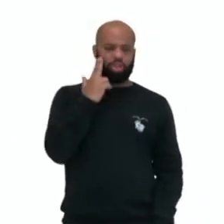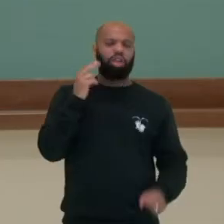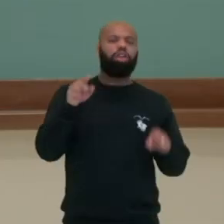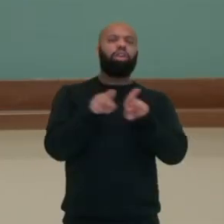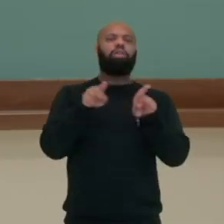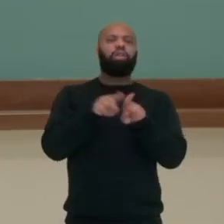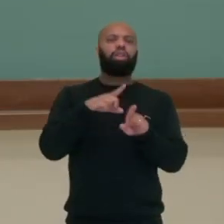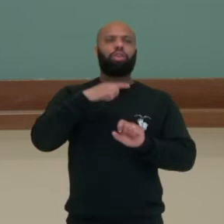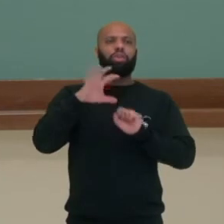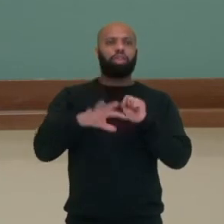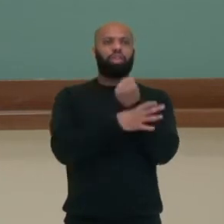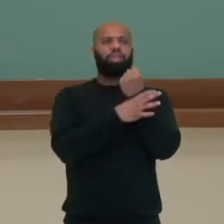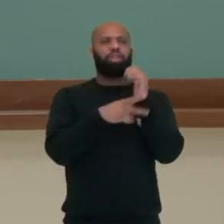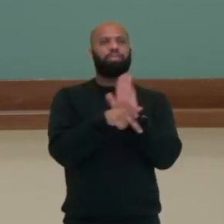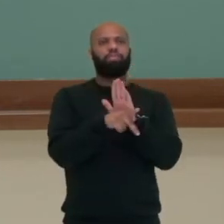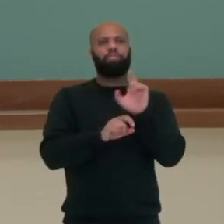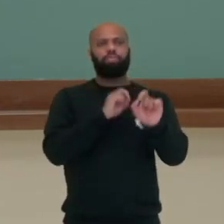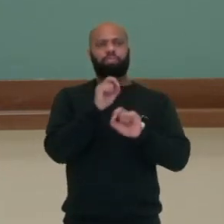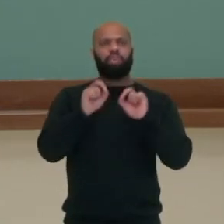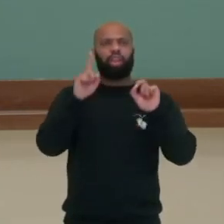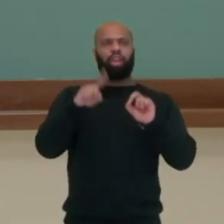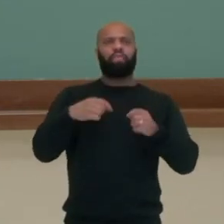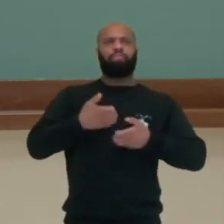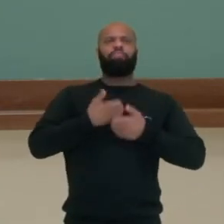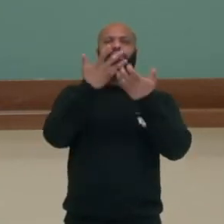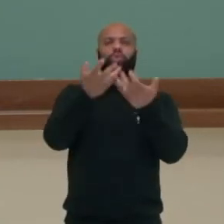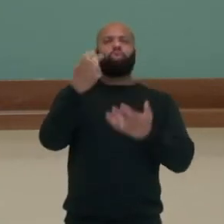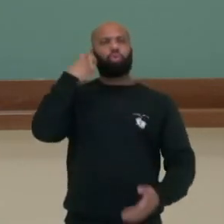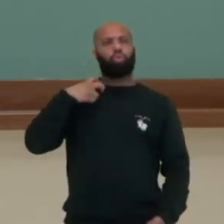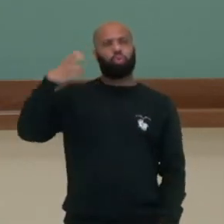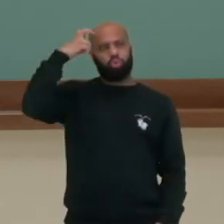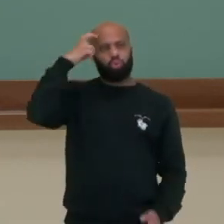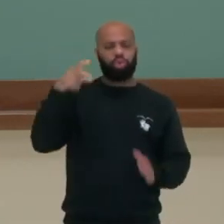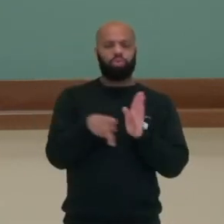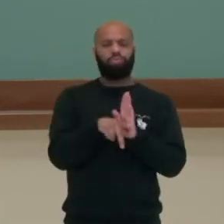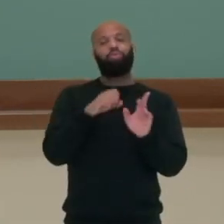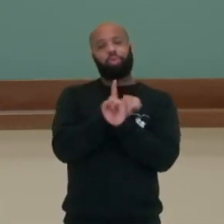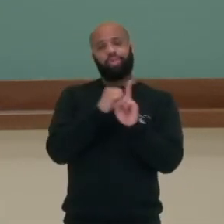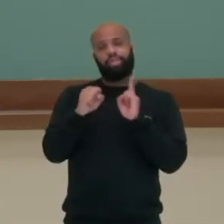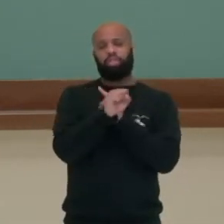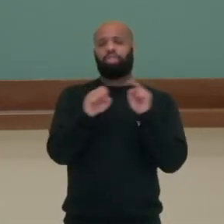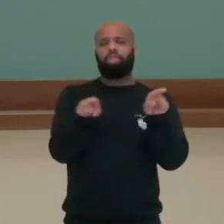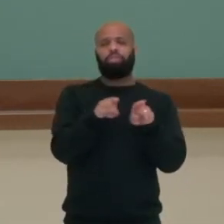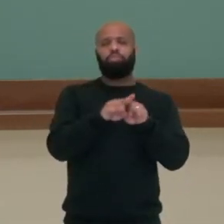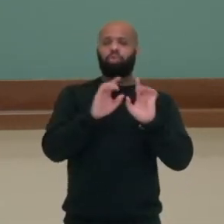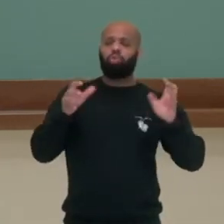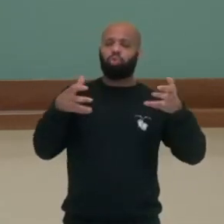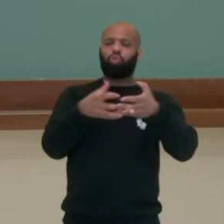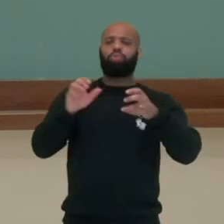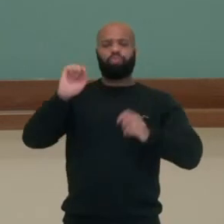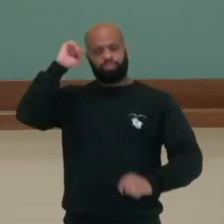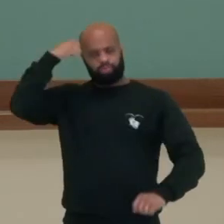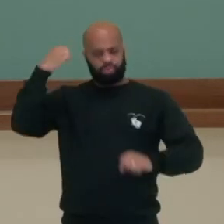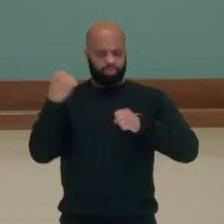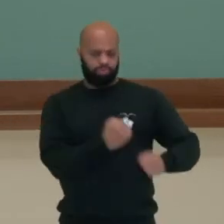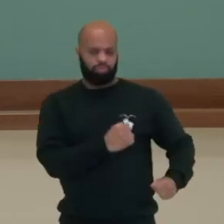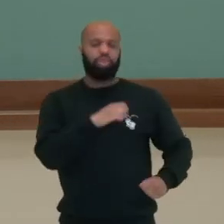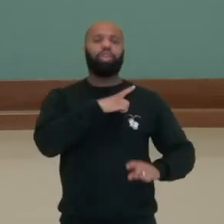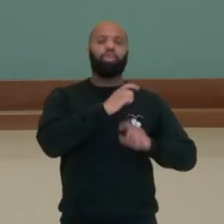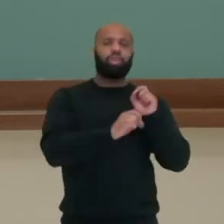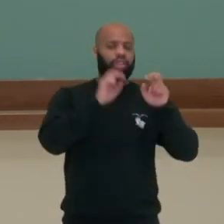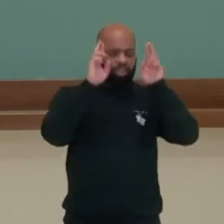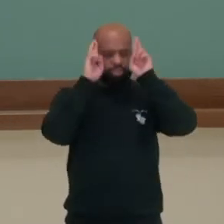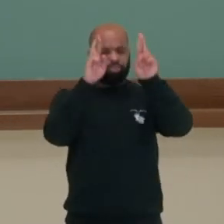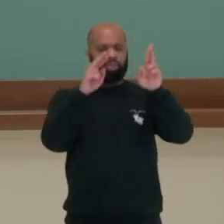da expressão cultural e social das populações quilombolas. Então o respeito social, o respeito ao exercício